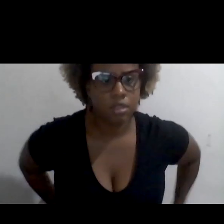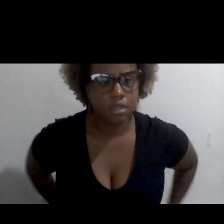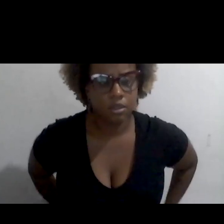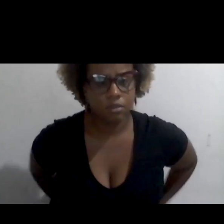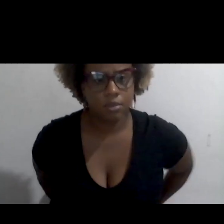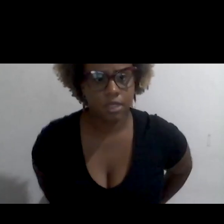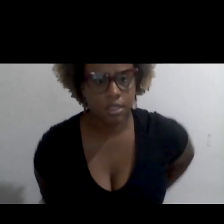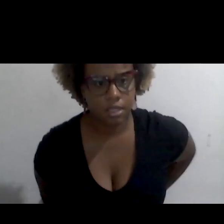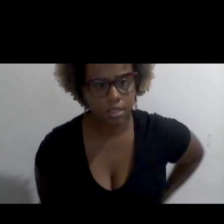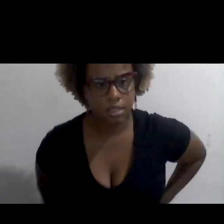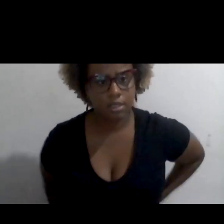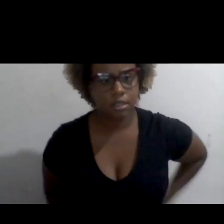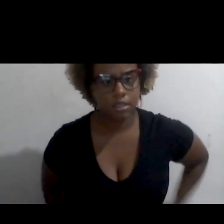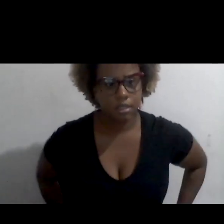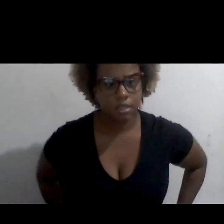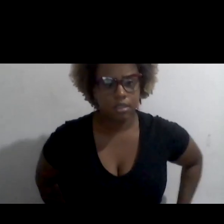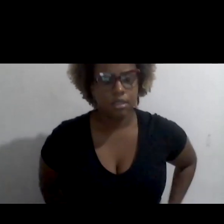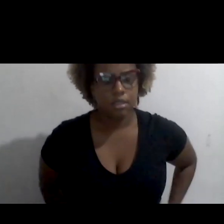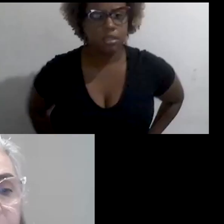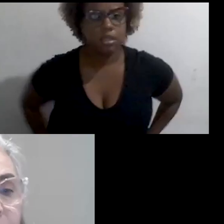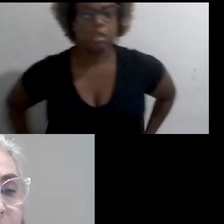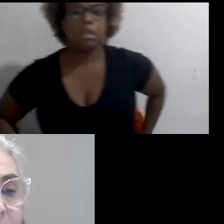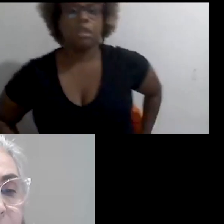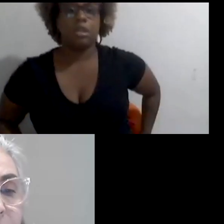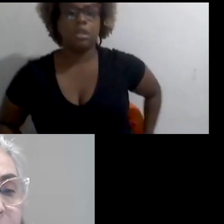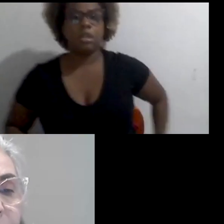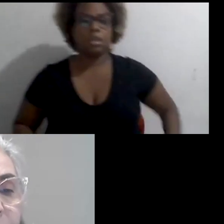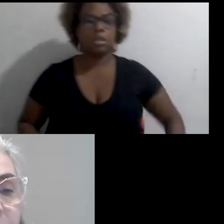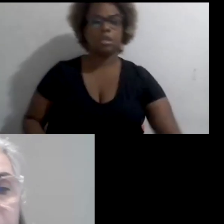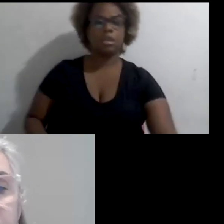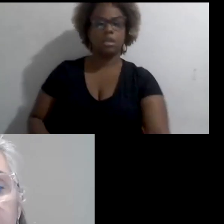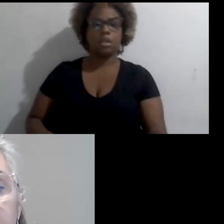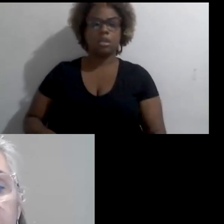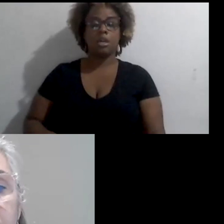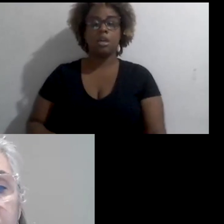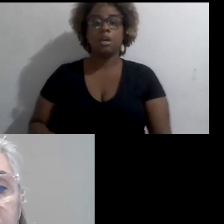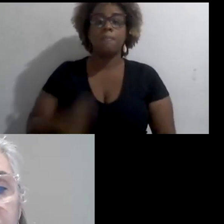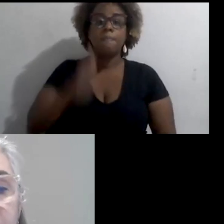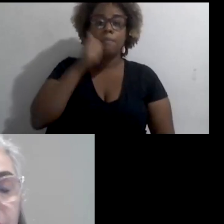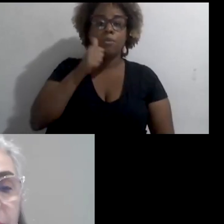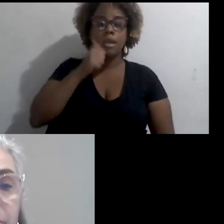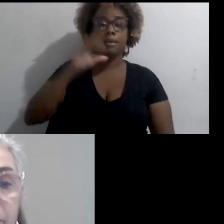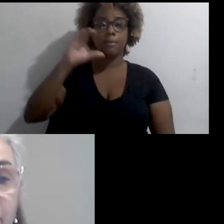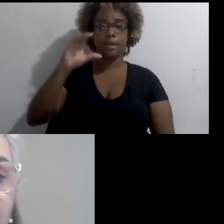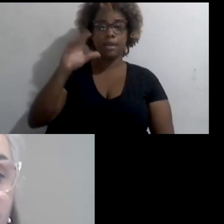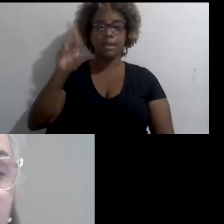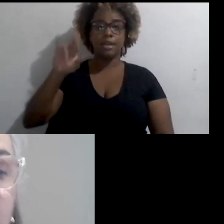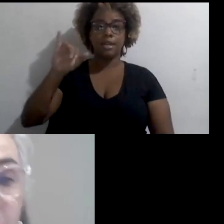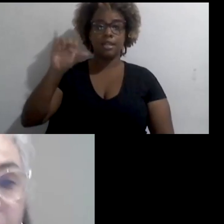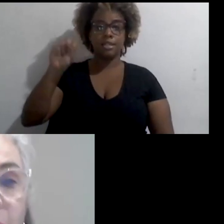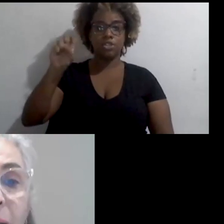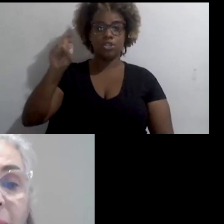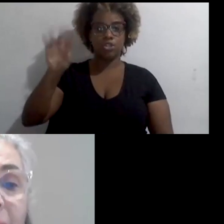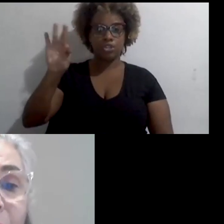Cristina Matos de Castro. Amado de Castro. Cristina Amado de Castro. Está liberado o microfone?